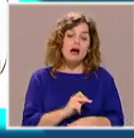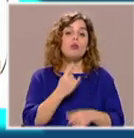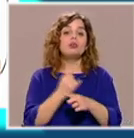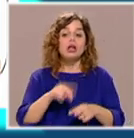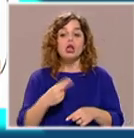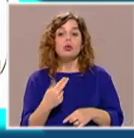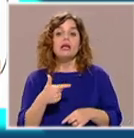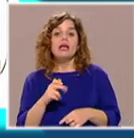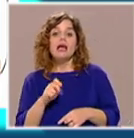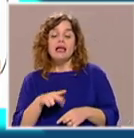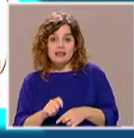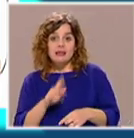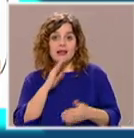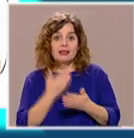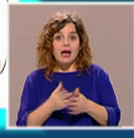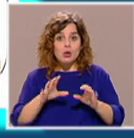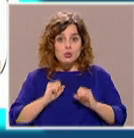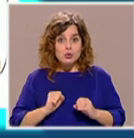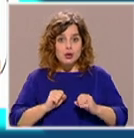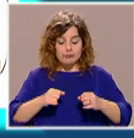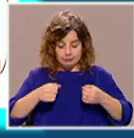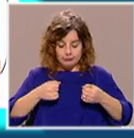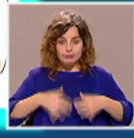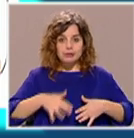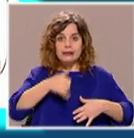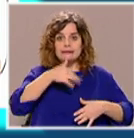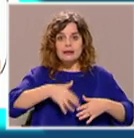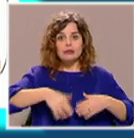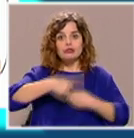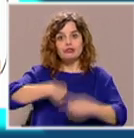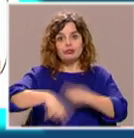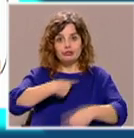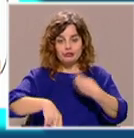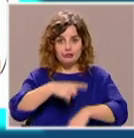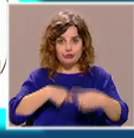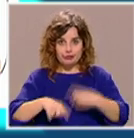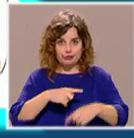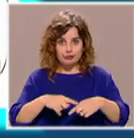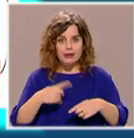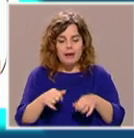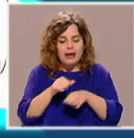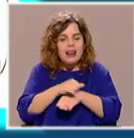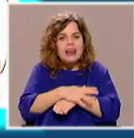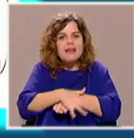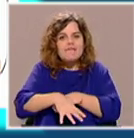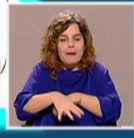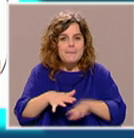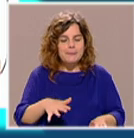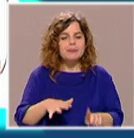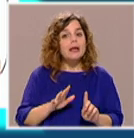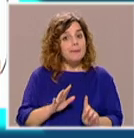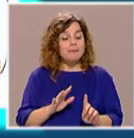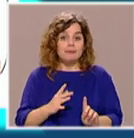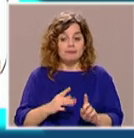simples, para o sangue e para a linfa. E o que é então a assimilação? A assimilação vai ser o transporte, então, desses nutrientes